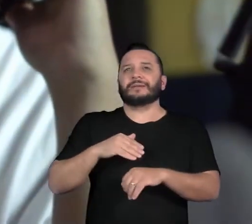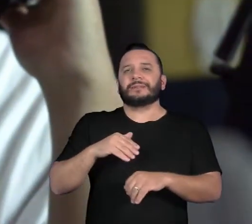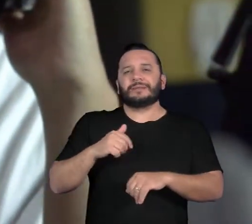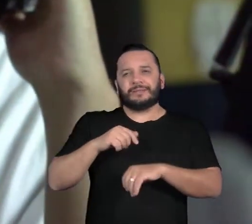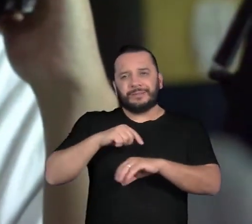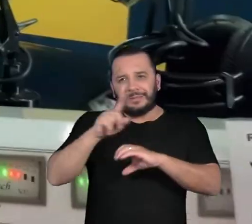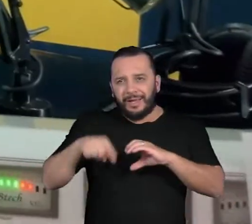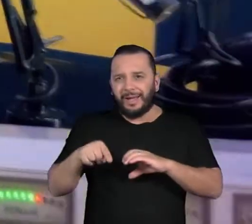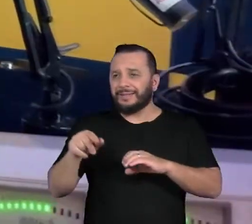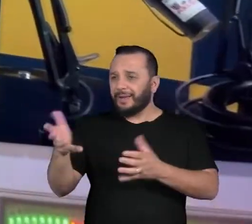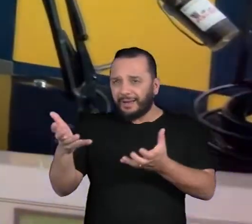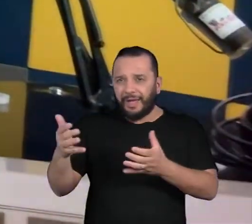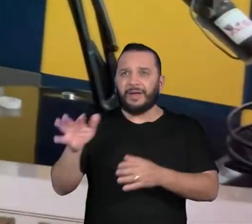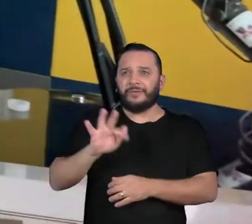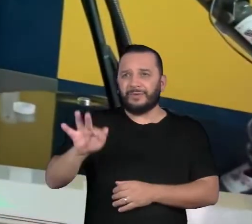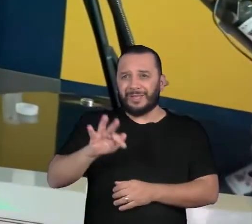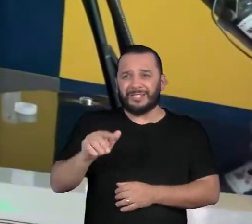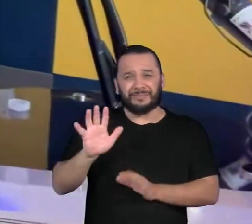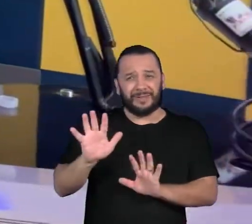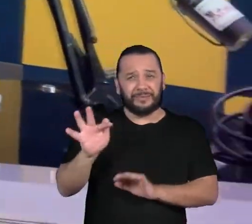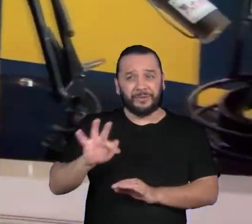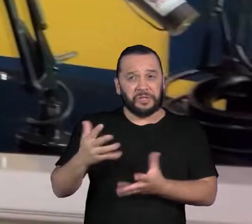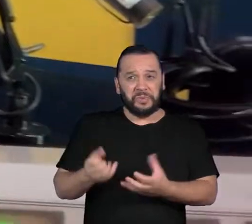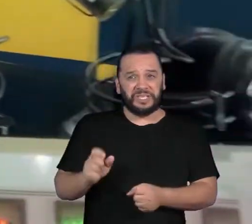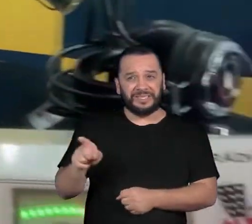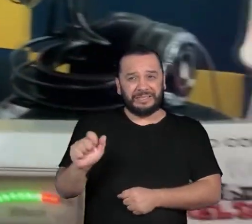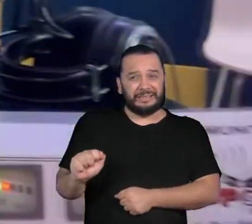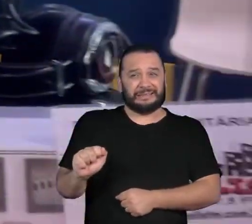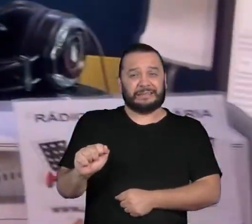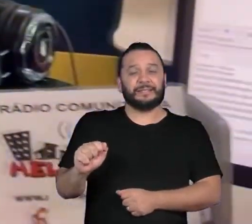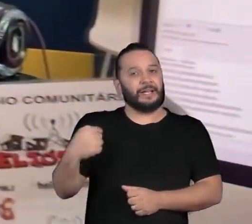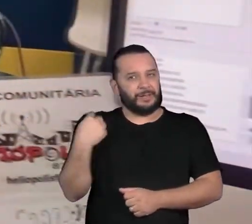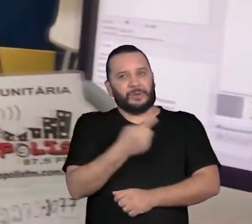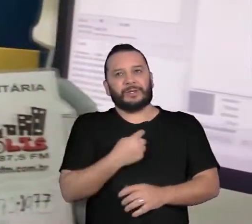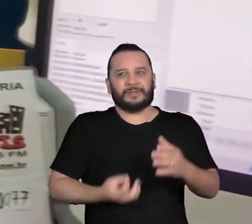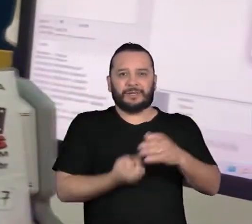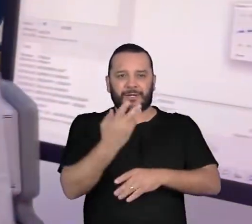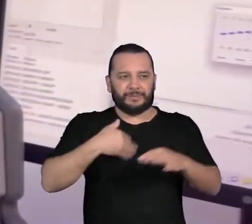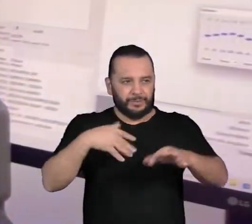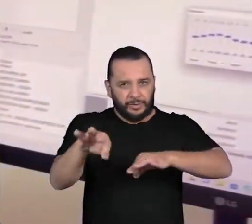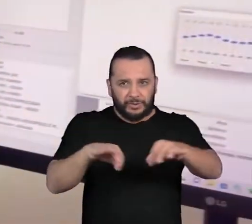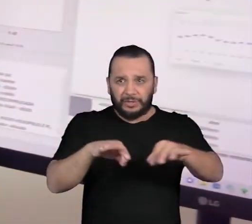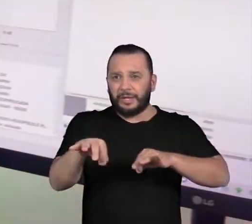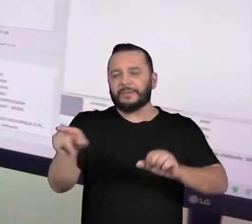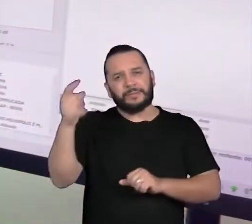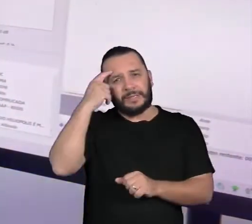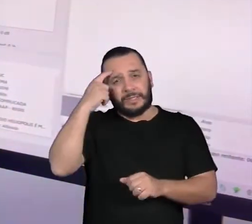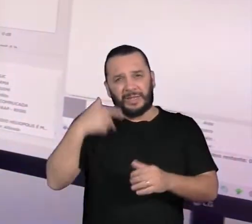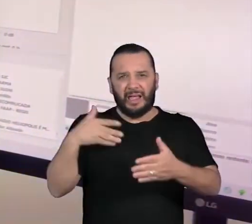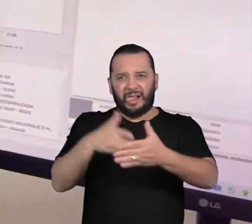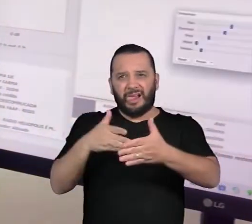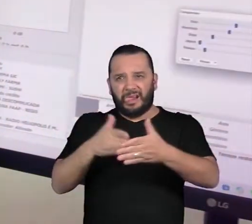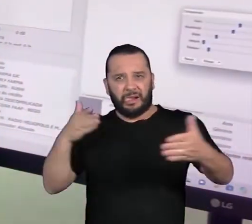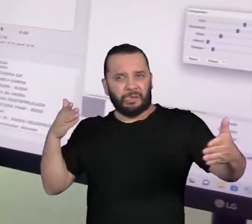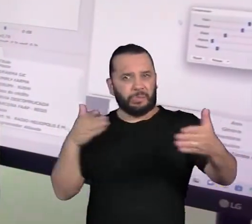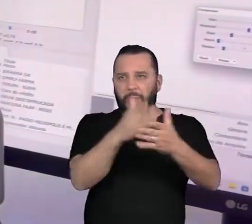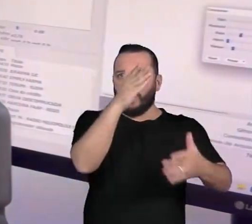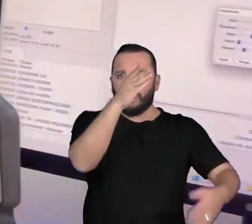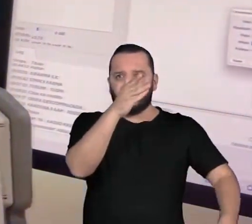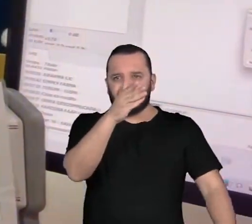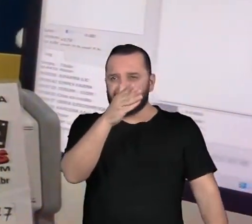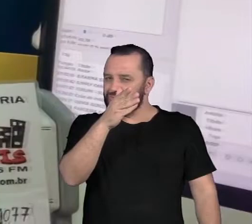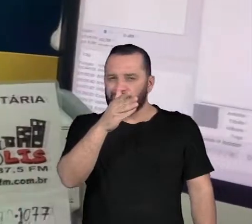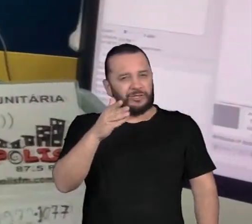para a academia, só que a academia não aceita eles. E aí a gente fez esse projeto pensando nisso, de quebrar essa barreira, tá ligado? De